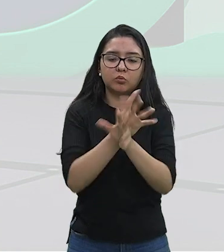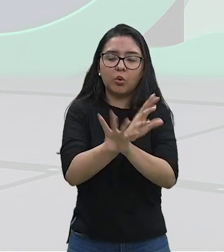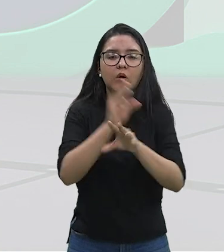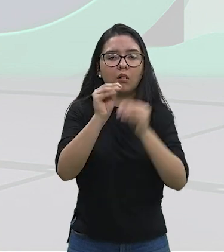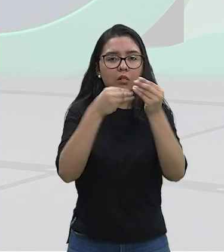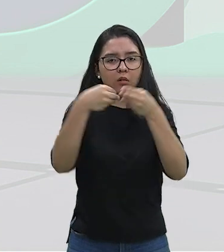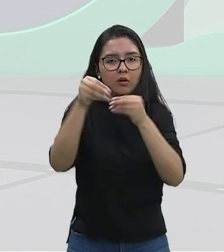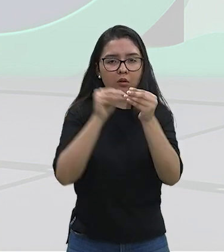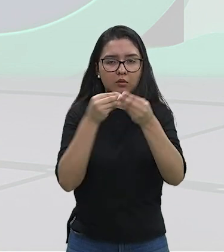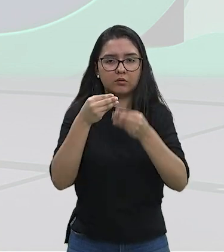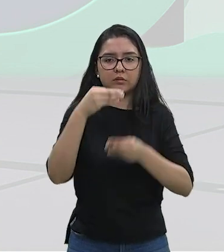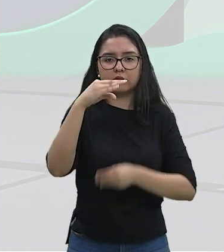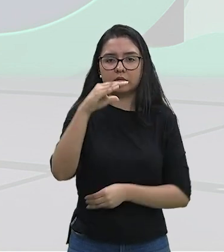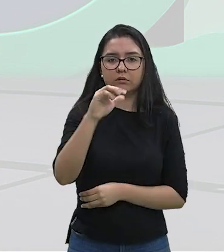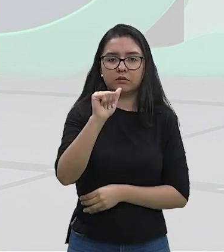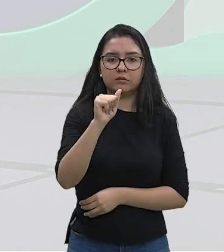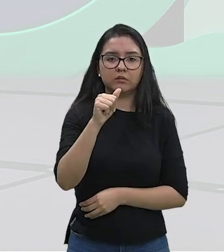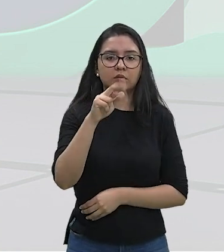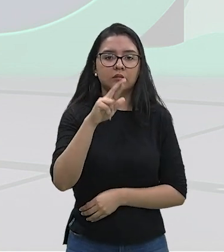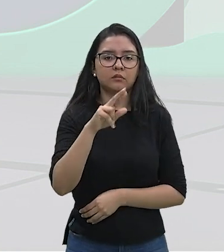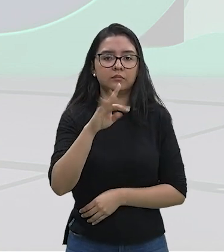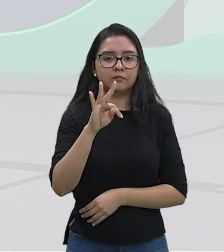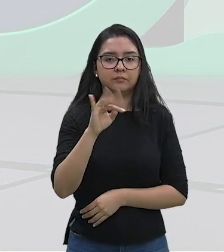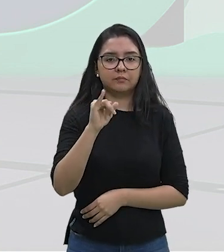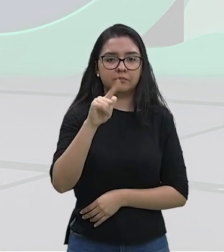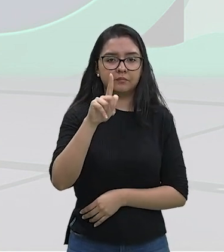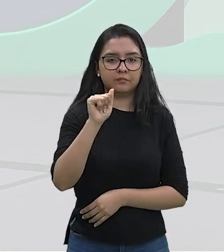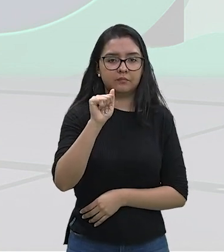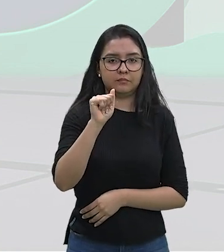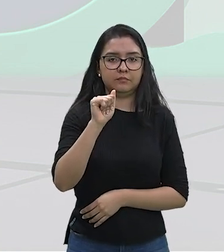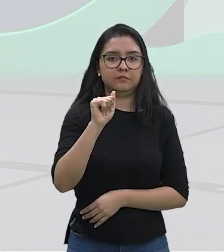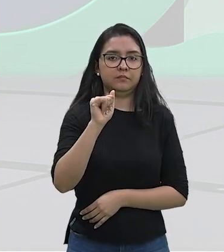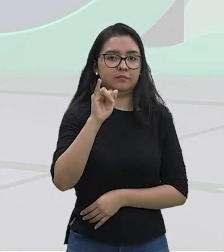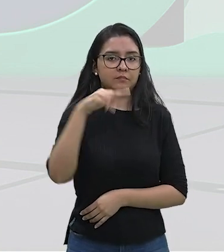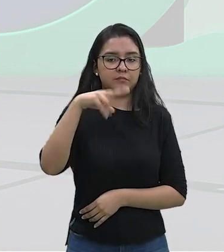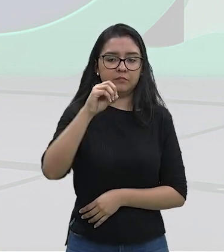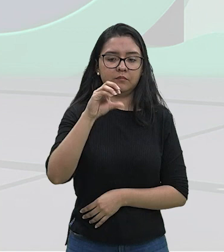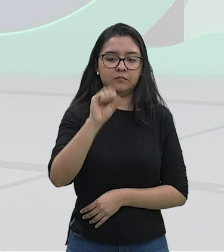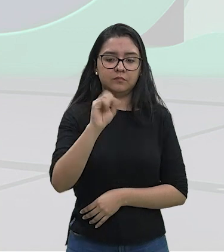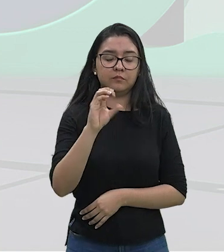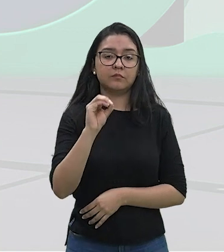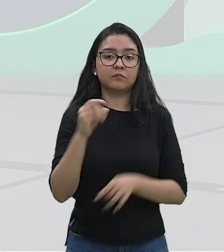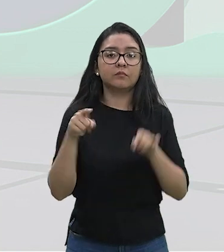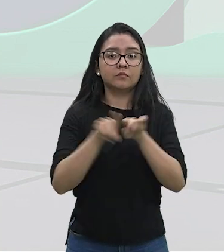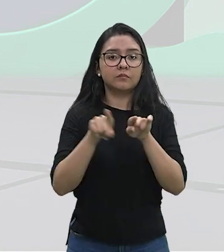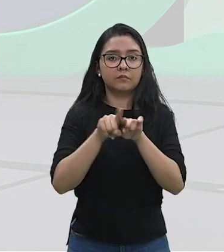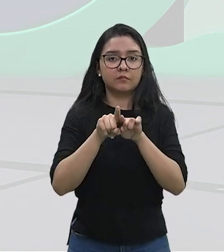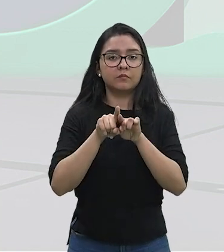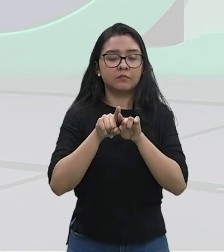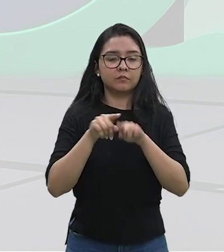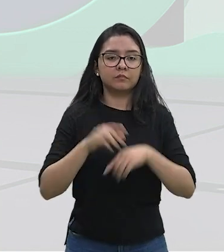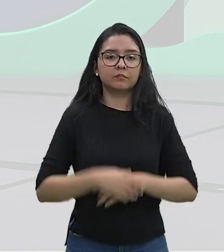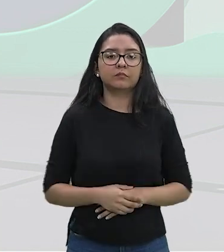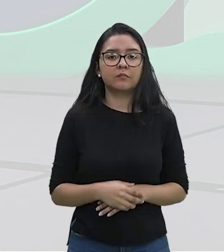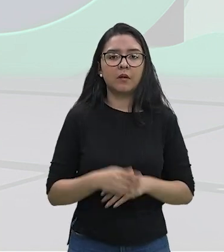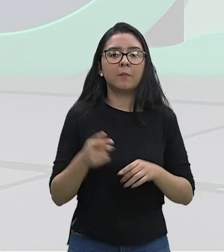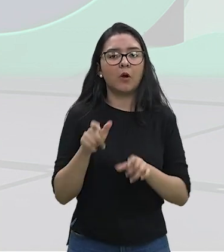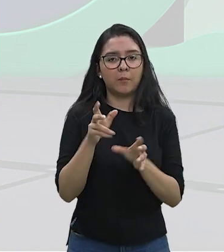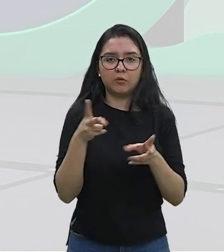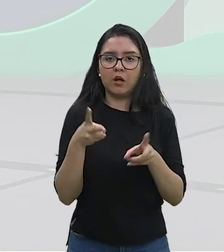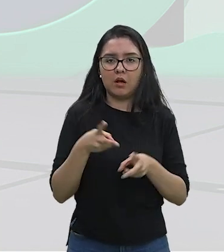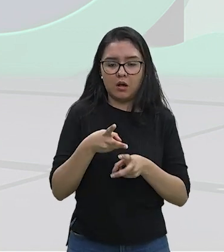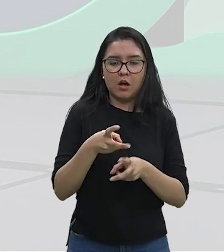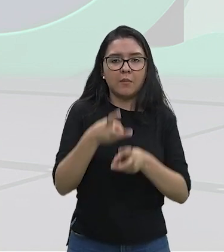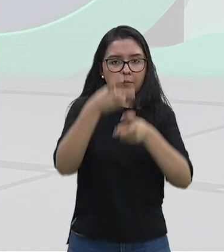essa cartilagem ela também vai amortecer ali os impactos, né, nos movimentos da coluna vertebral, por